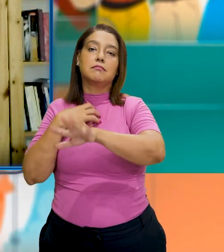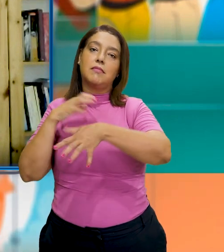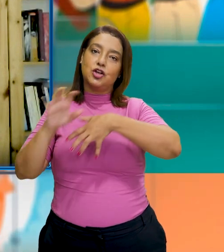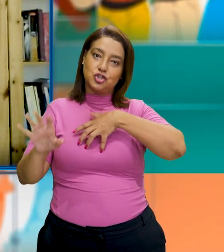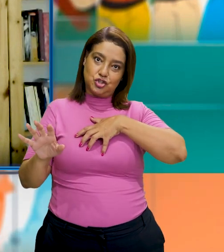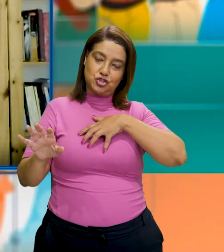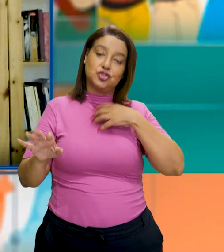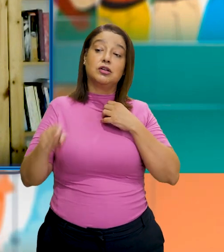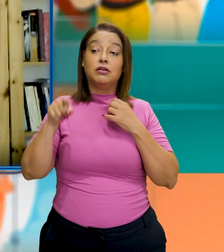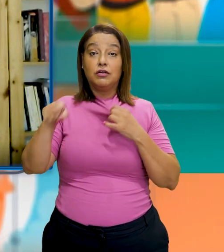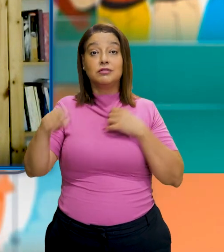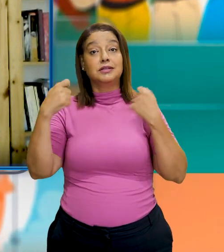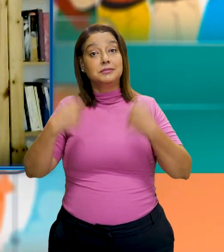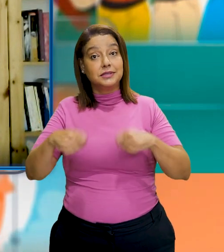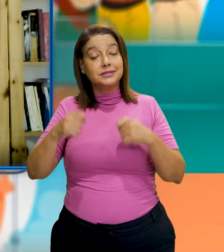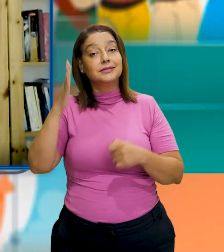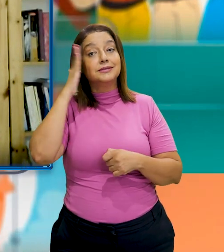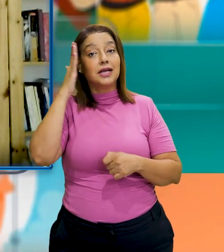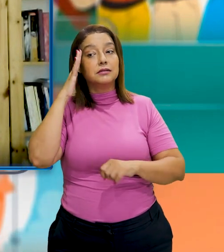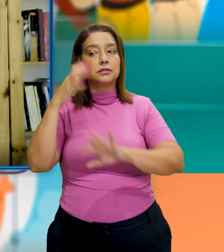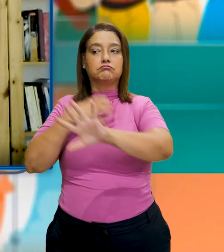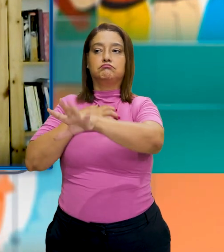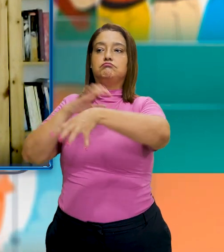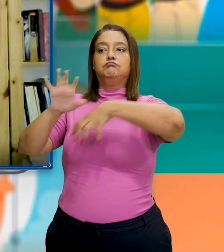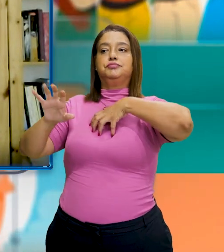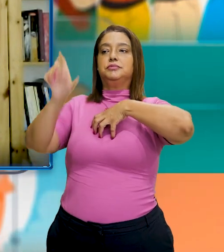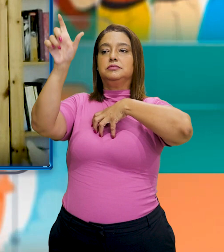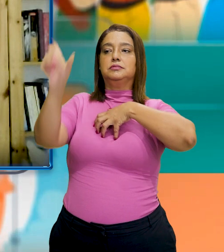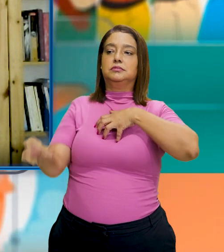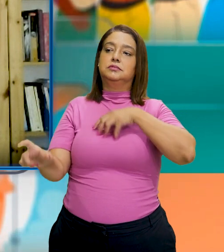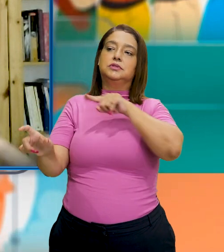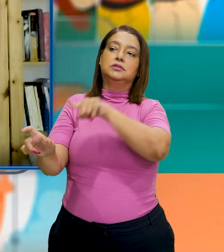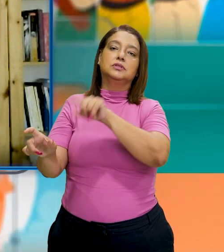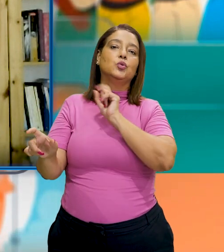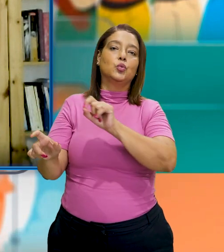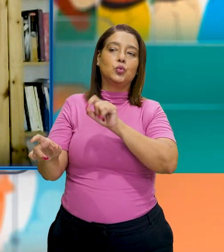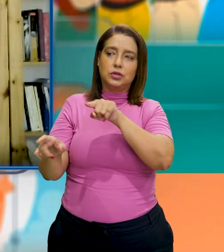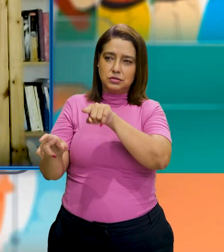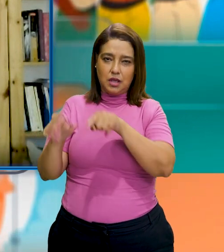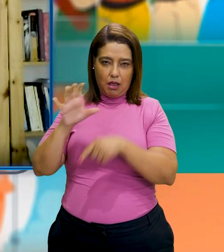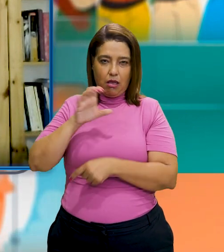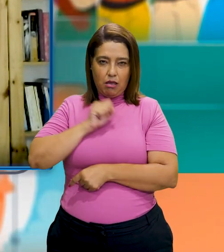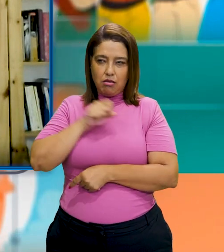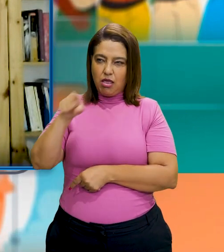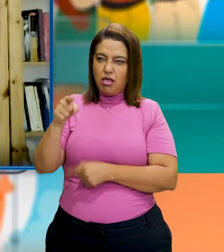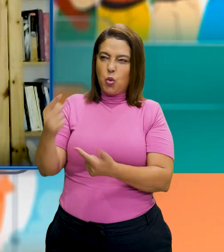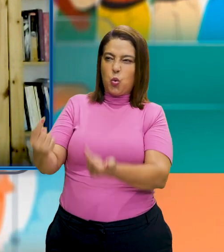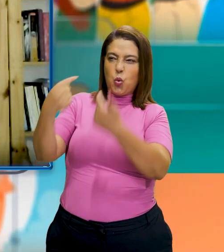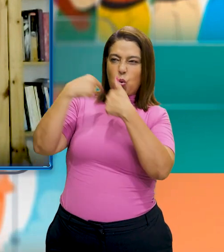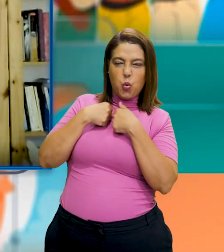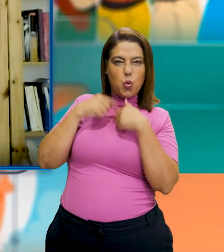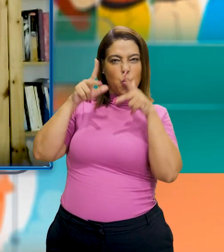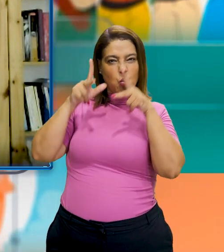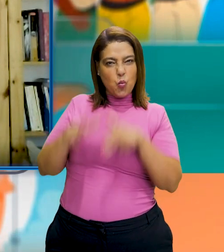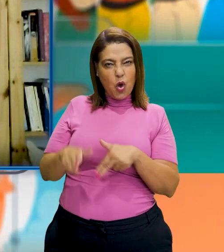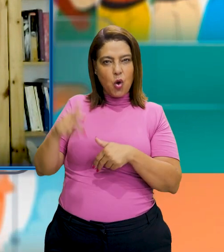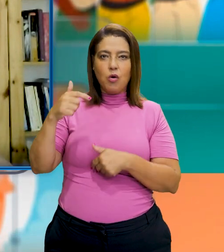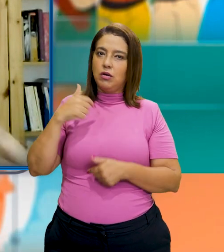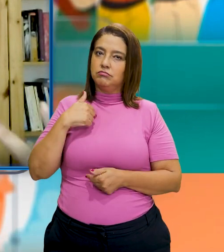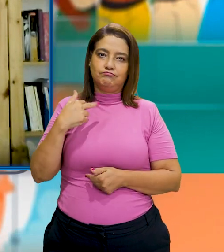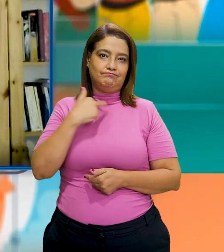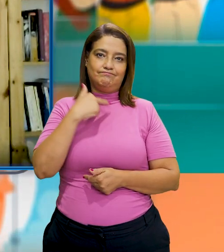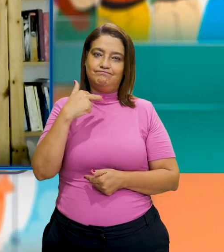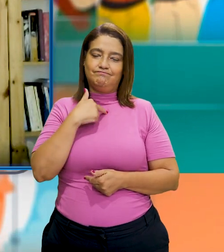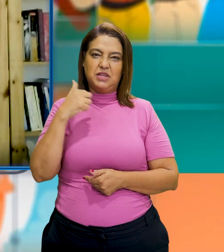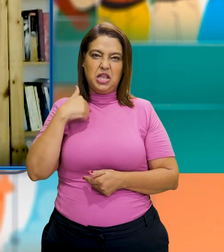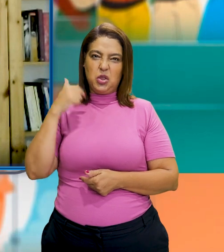maneira. Você se colocar no lugar do outro, né? Você gostaria que alguém fizesse isso com você? Não faça com o outro aquilo que